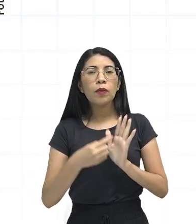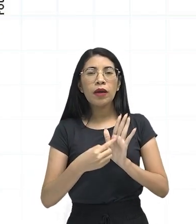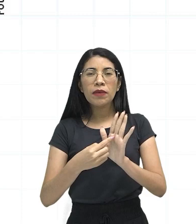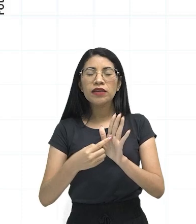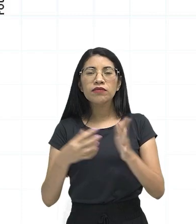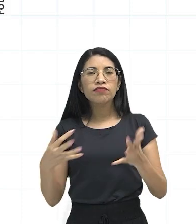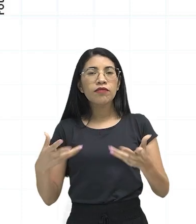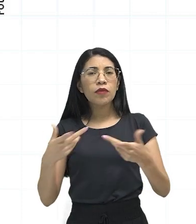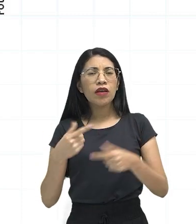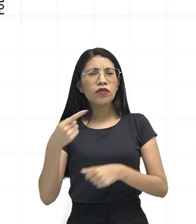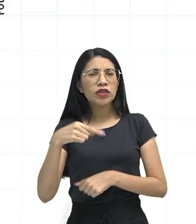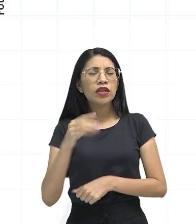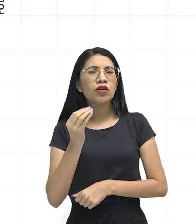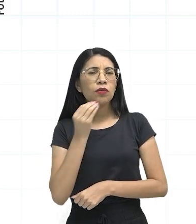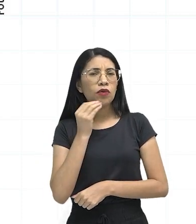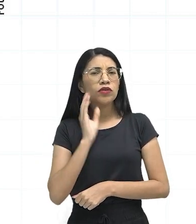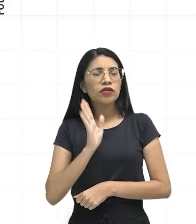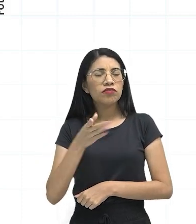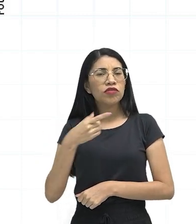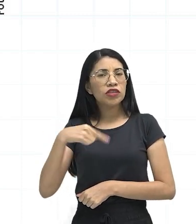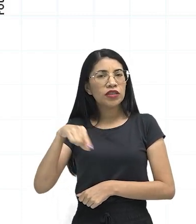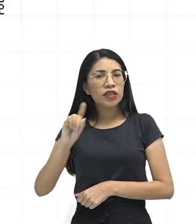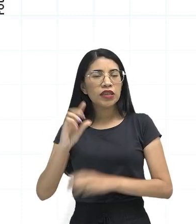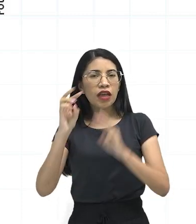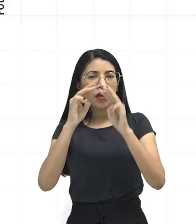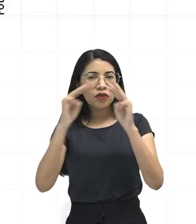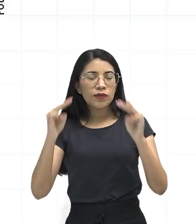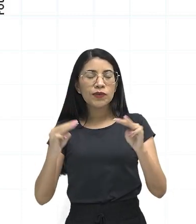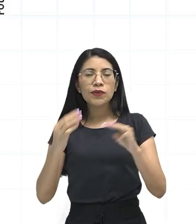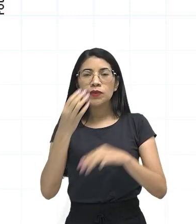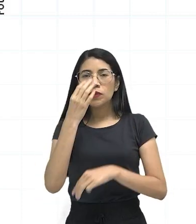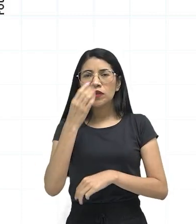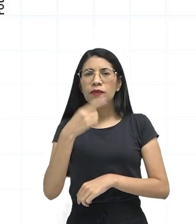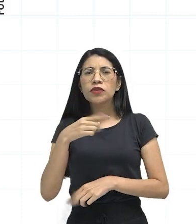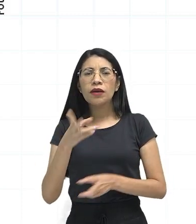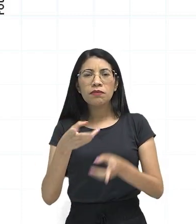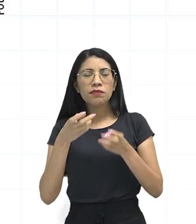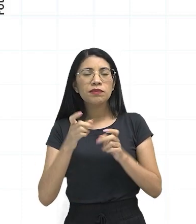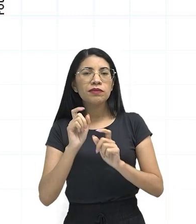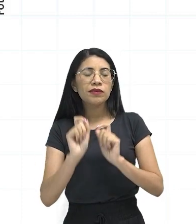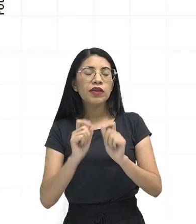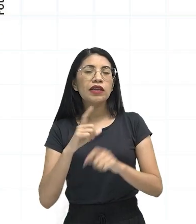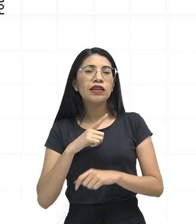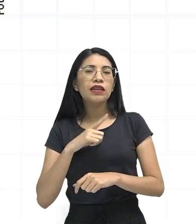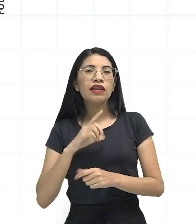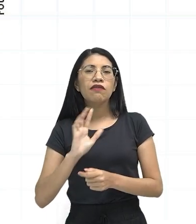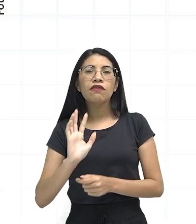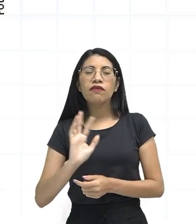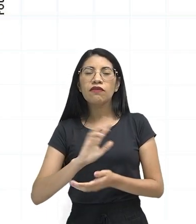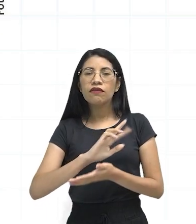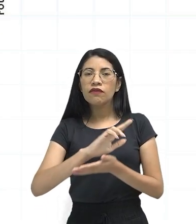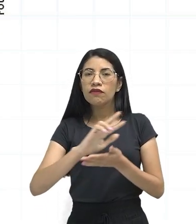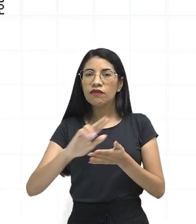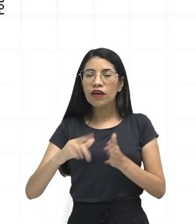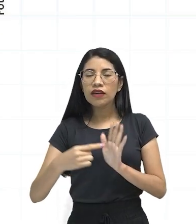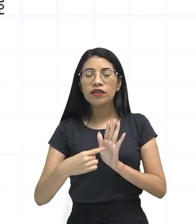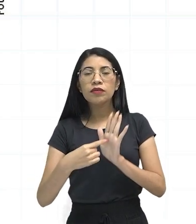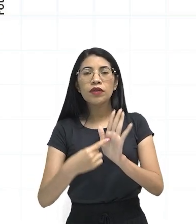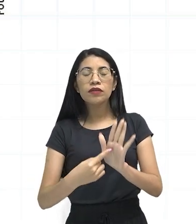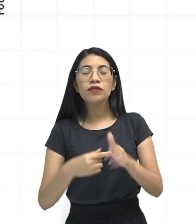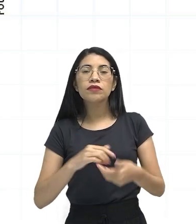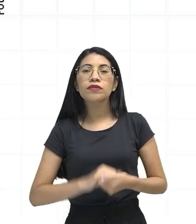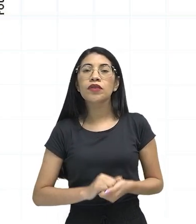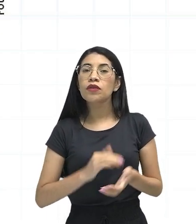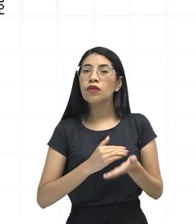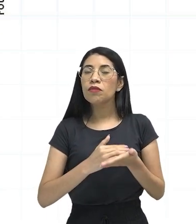espetáculos. Quem já teve oportunidade de ir ao circo já percebeu que lá acontecem vários números, que